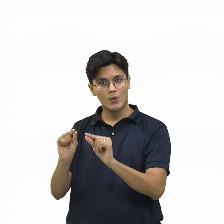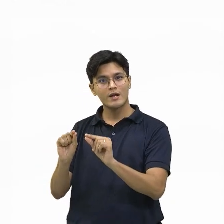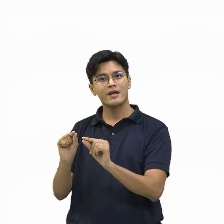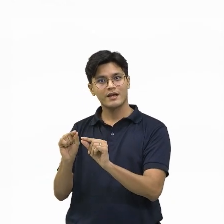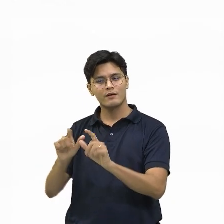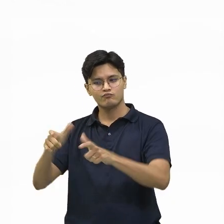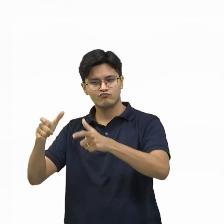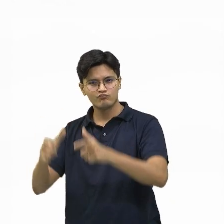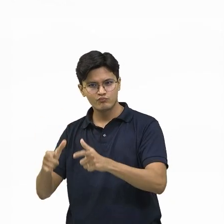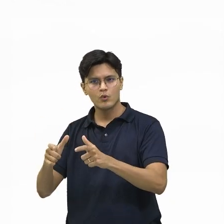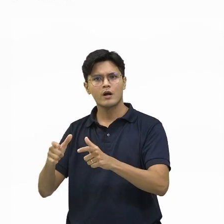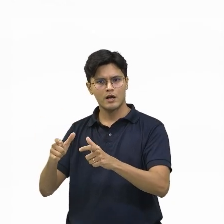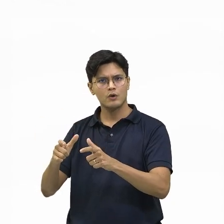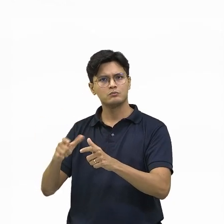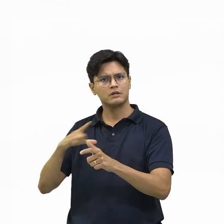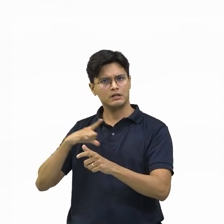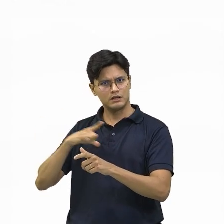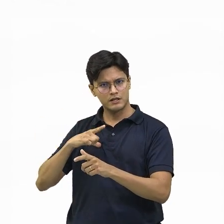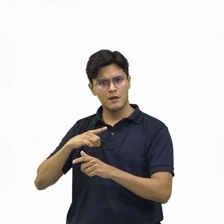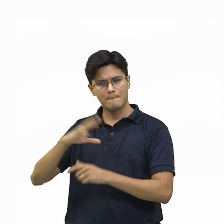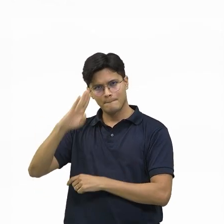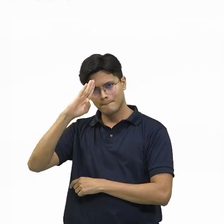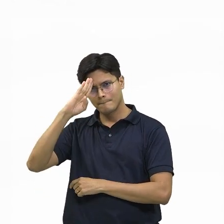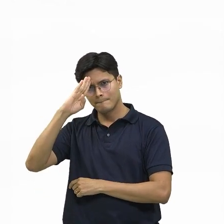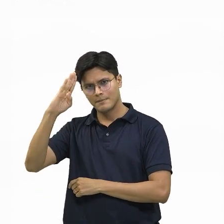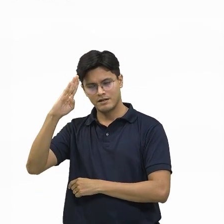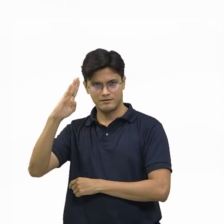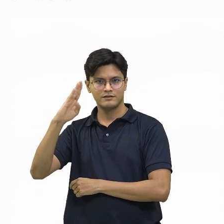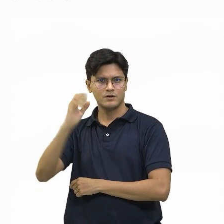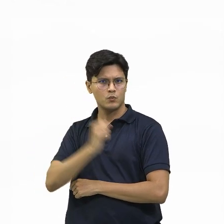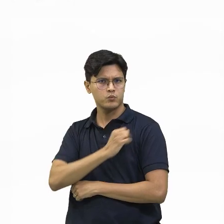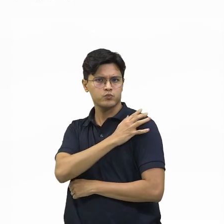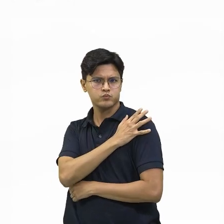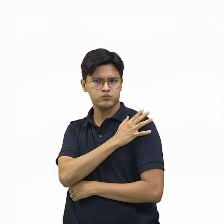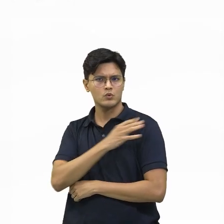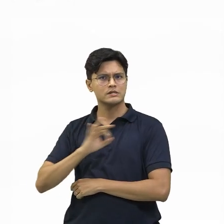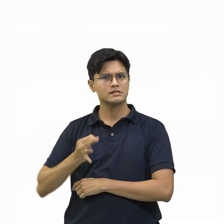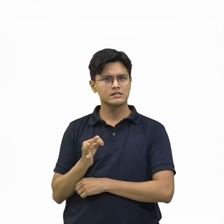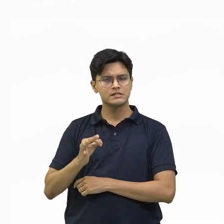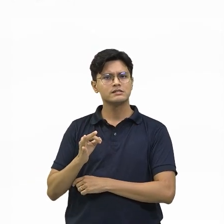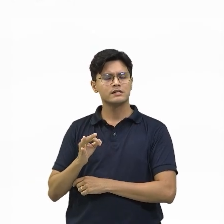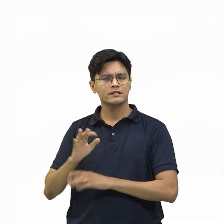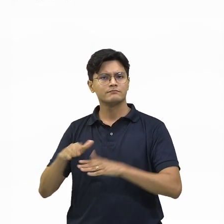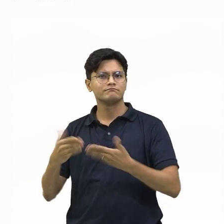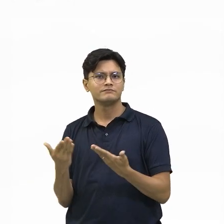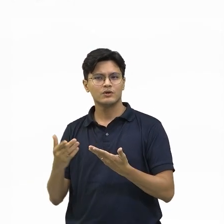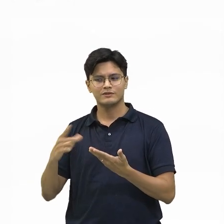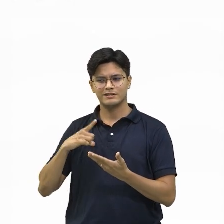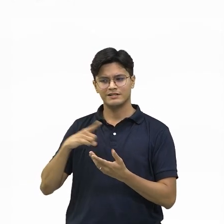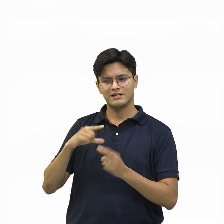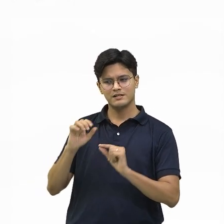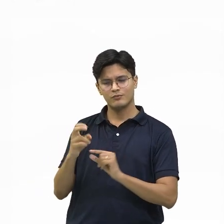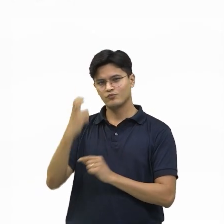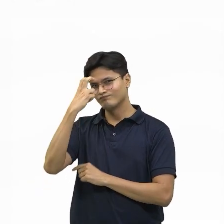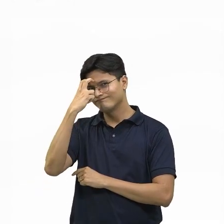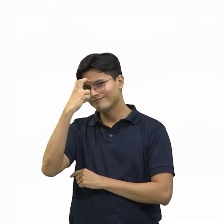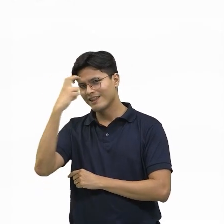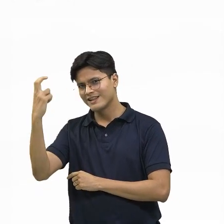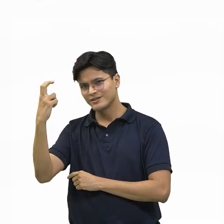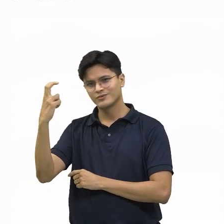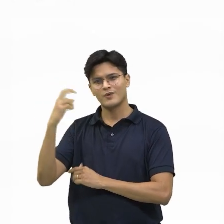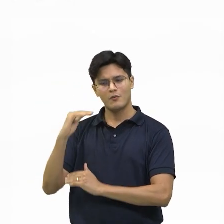estado militarista, onde não havia espaço para a realização intelectual. Então, quando você pensar